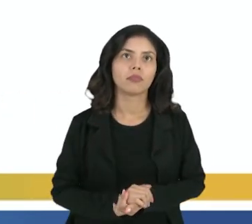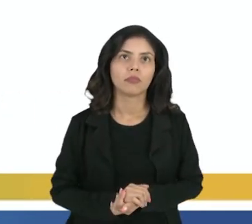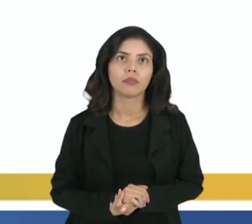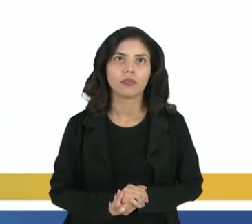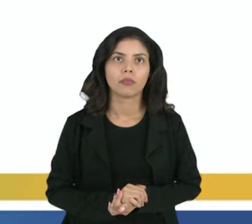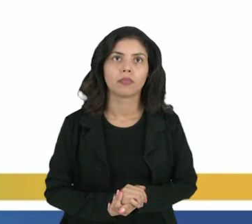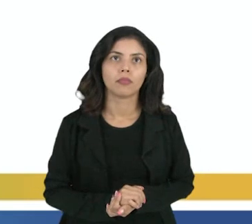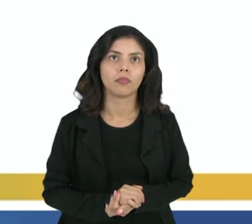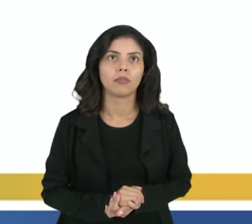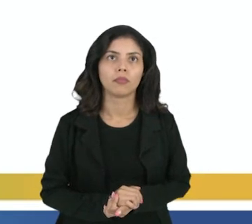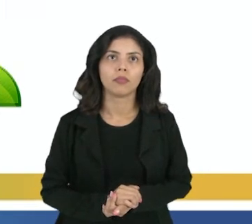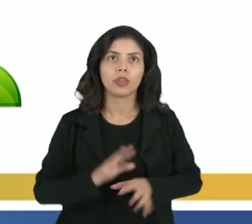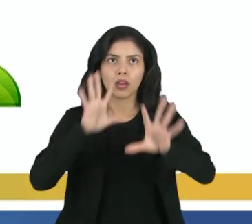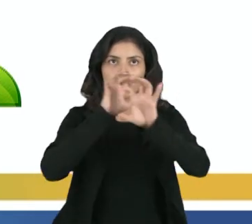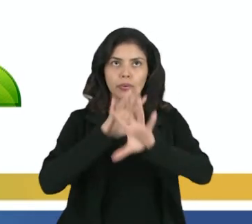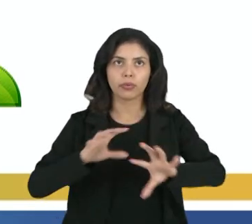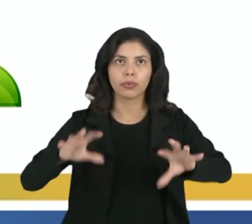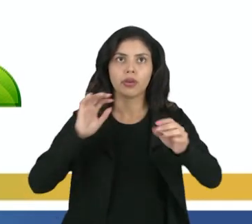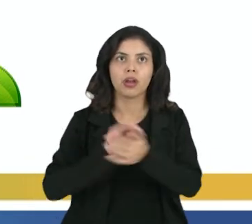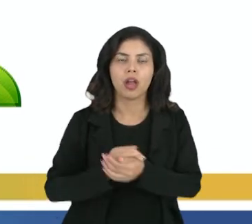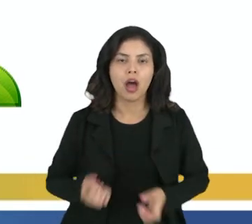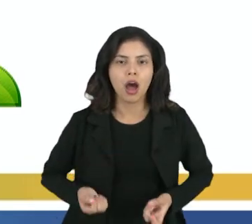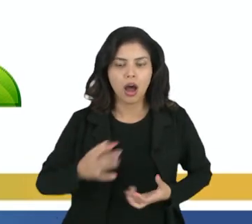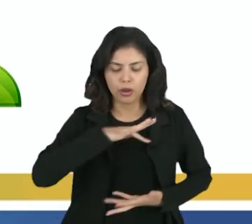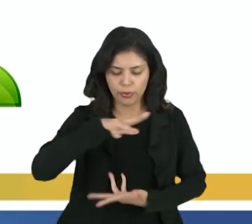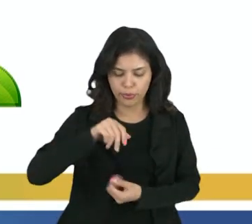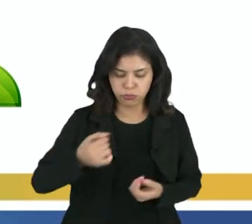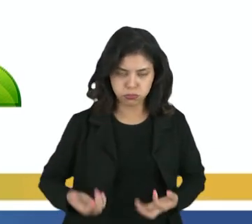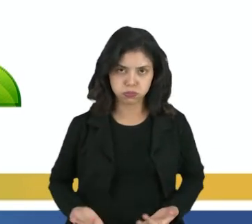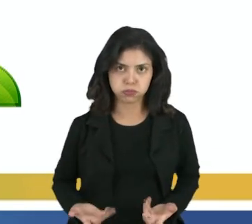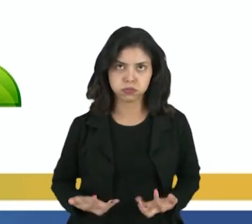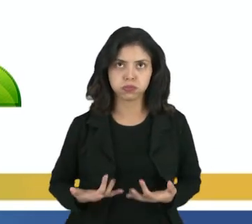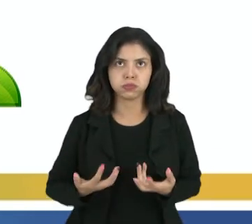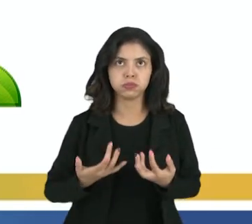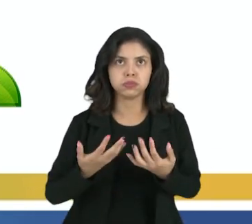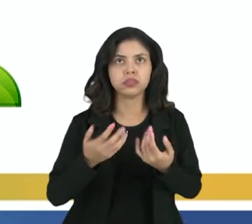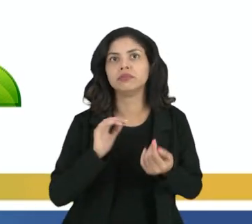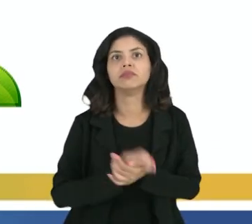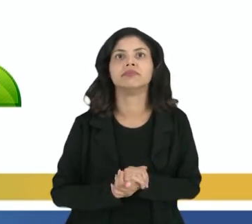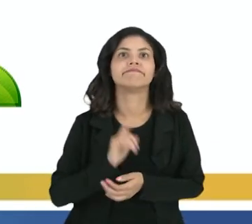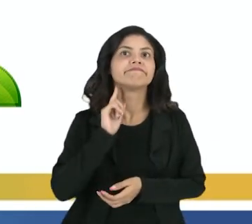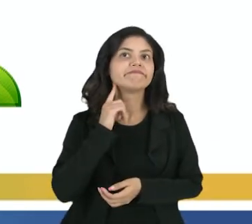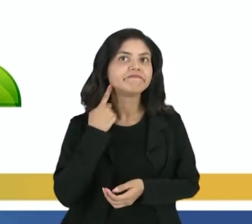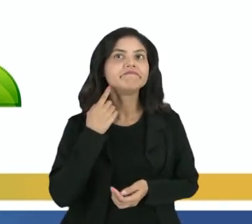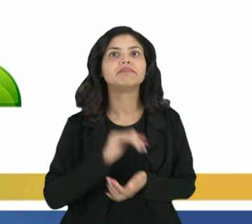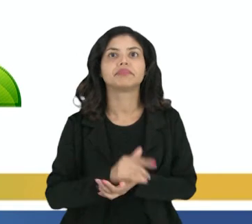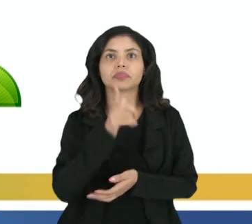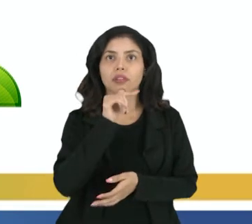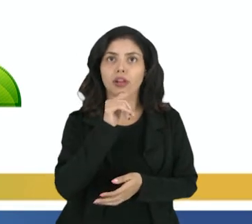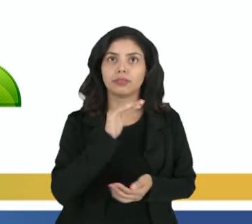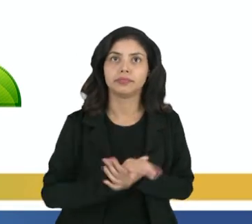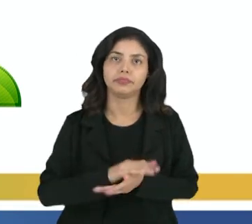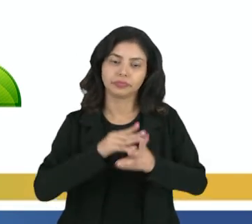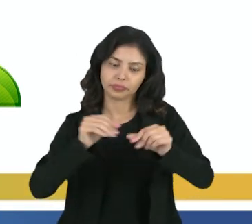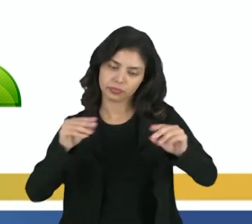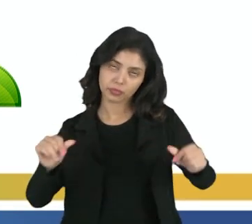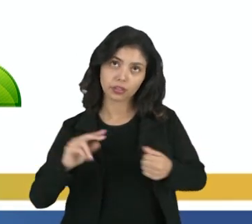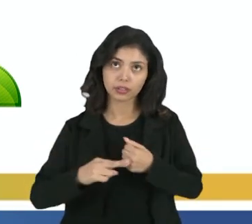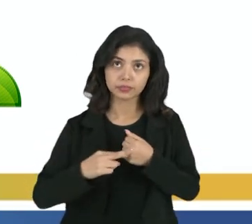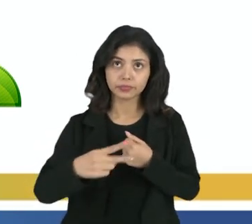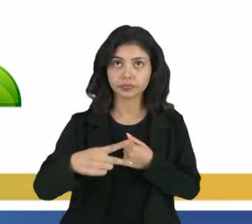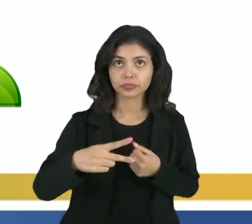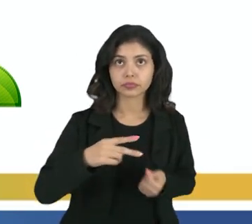né, gases do efeito estufa, vem a chuva ácida e a gente tem a poluição da água, do